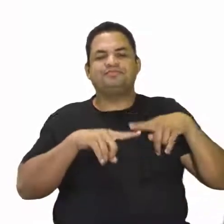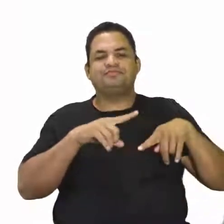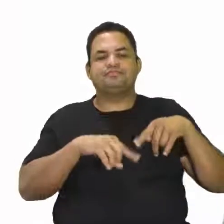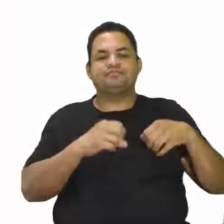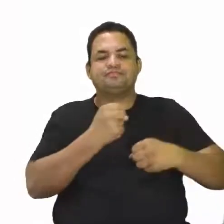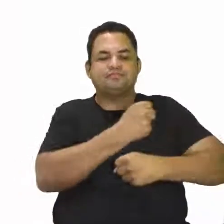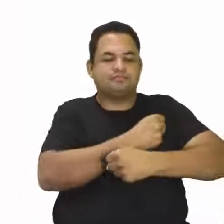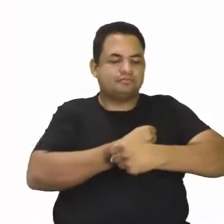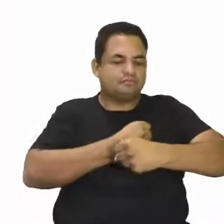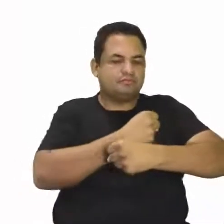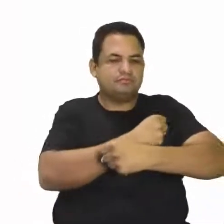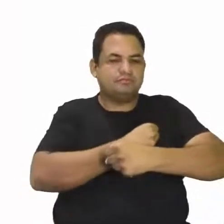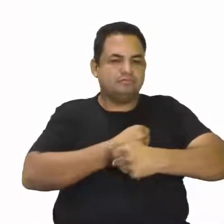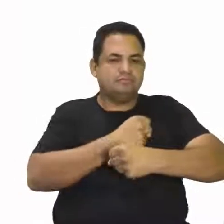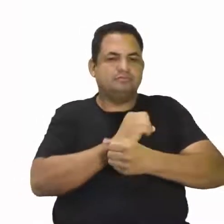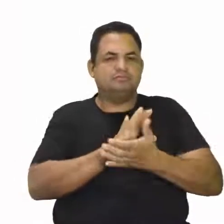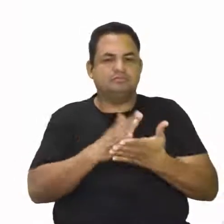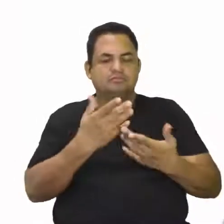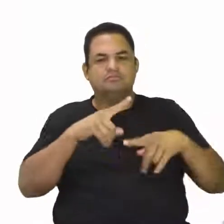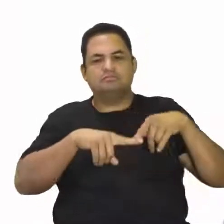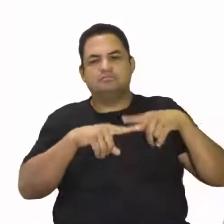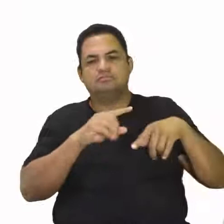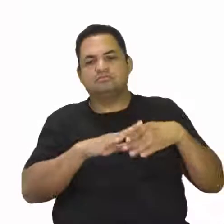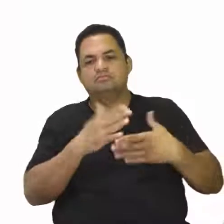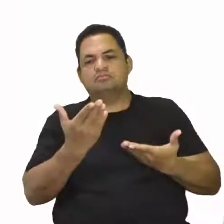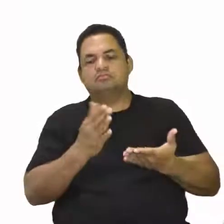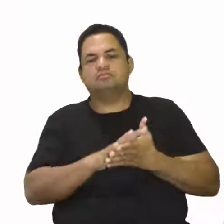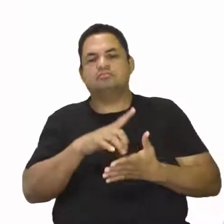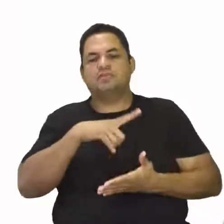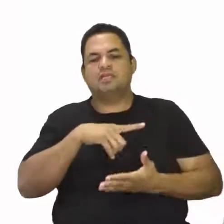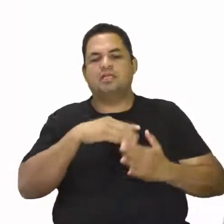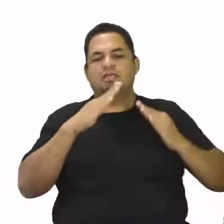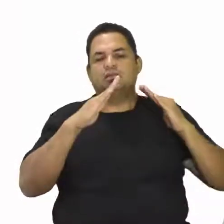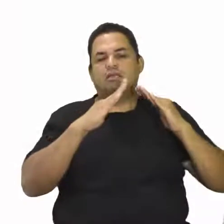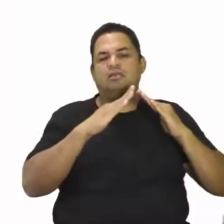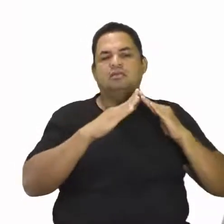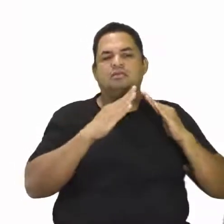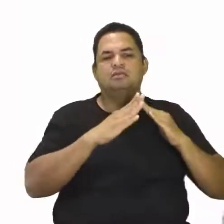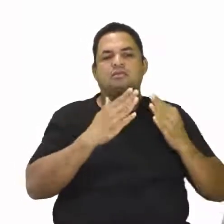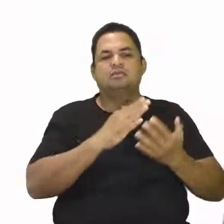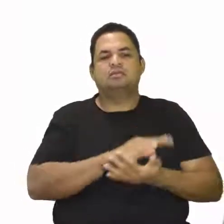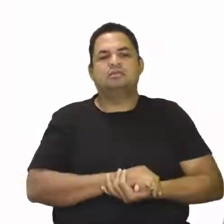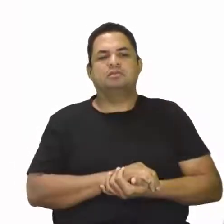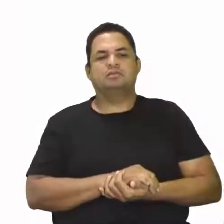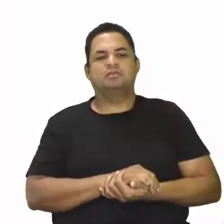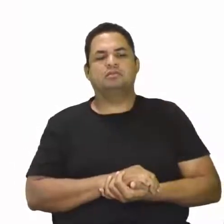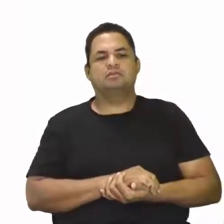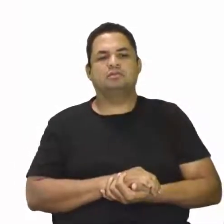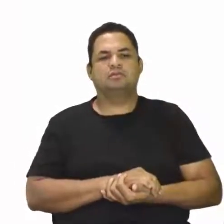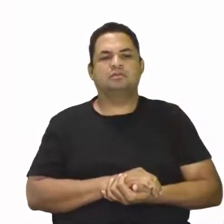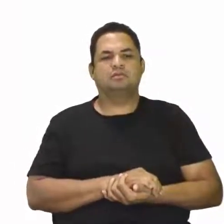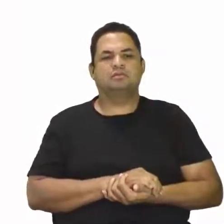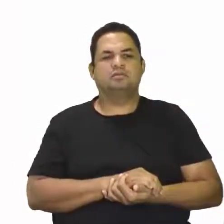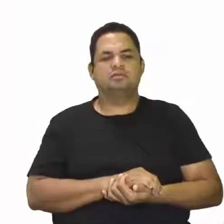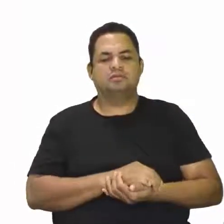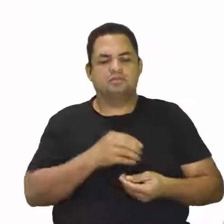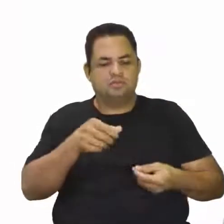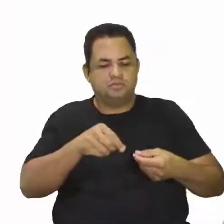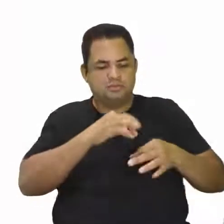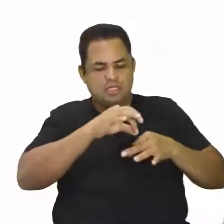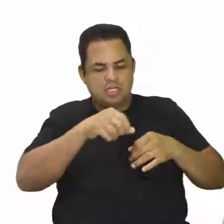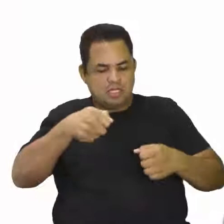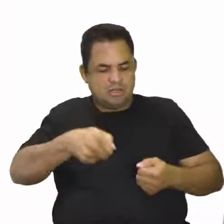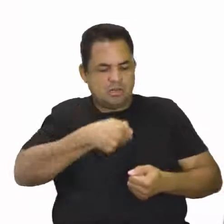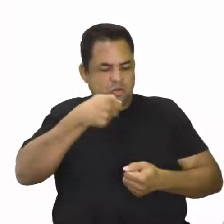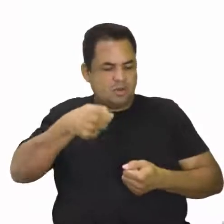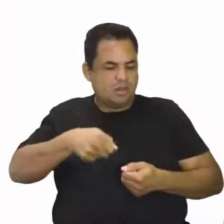cozinha, algumas coisas que a gente tem ali na nossa casa, por exemplo, los cubiertos, que são os